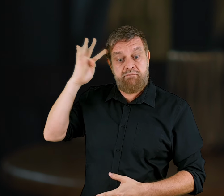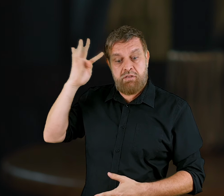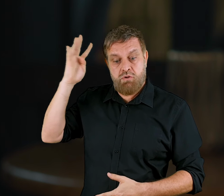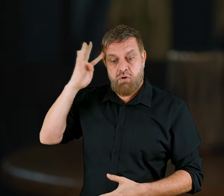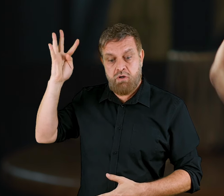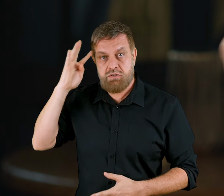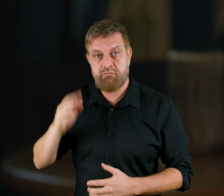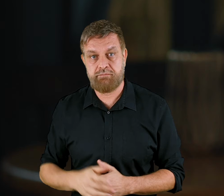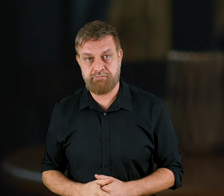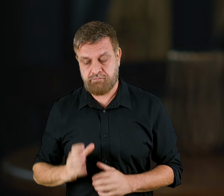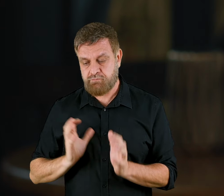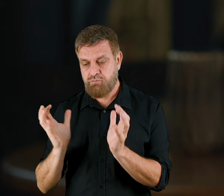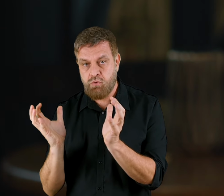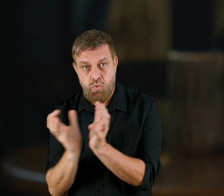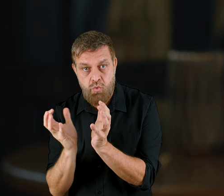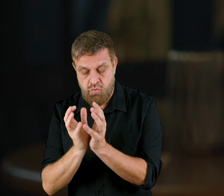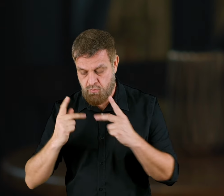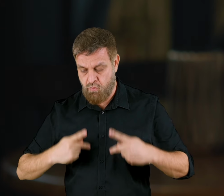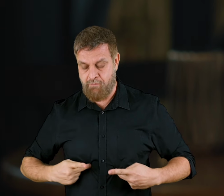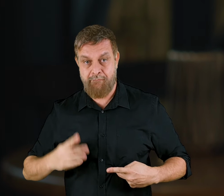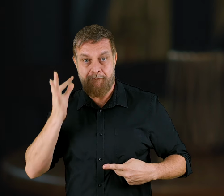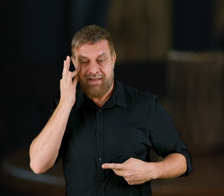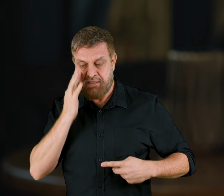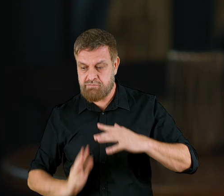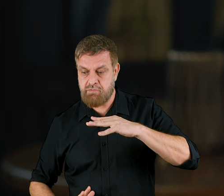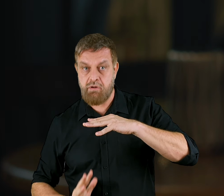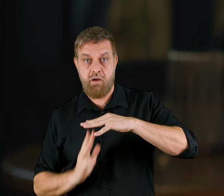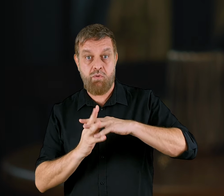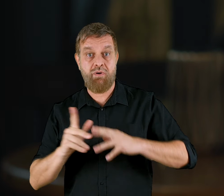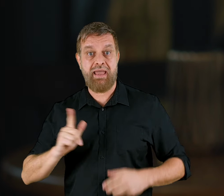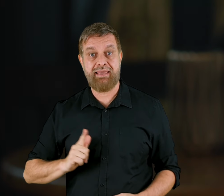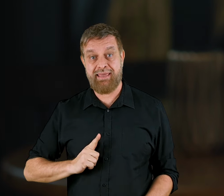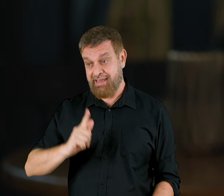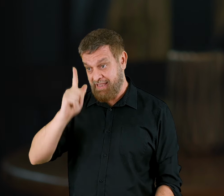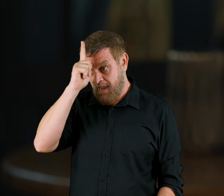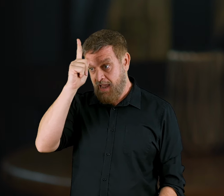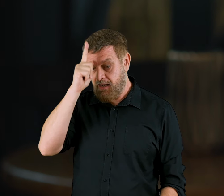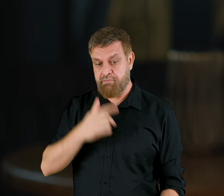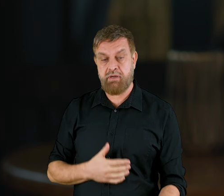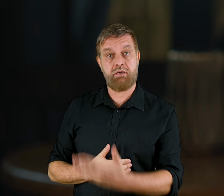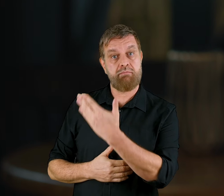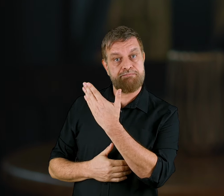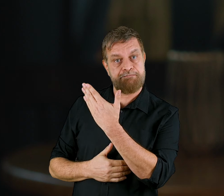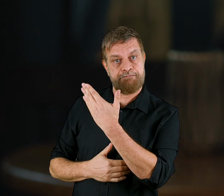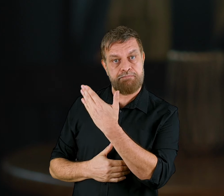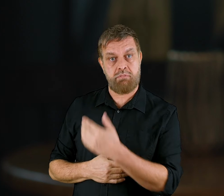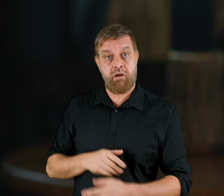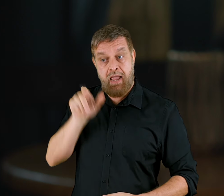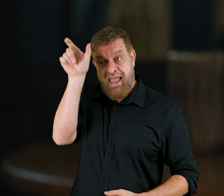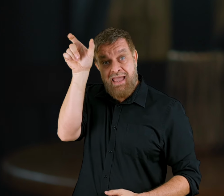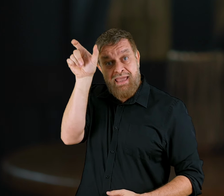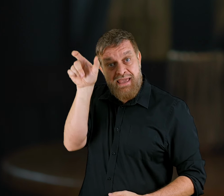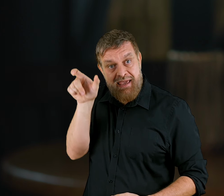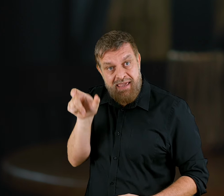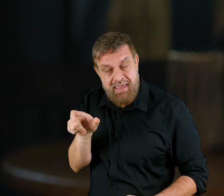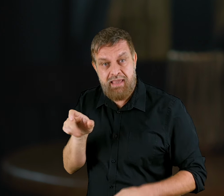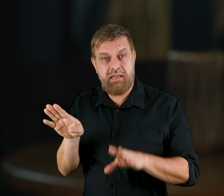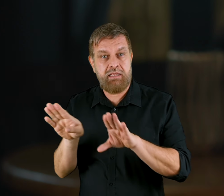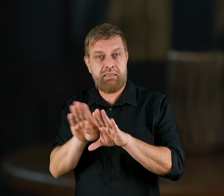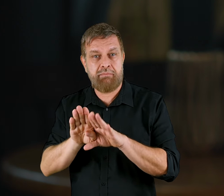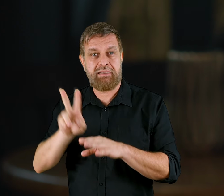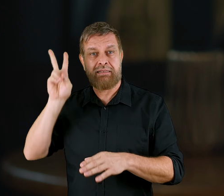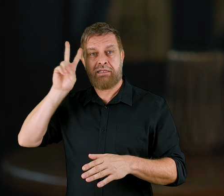no qual os transhumanistas vão beber é o filósofo alemão Hegel. Porque em Hegel existe, talvez em